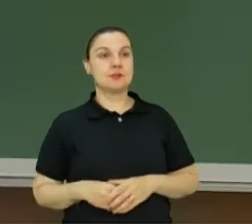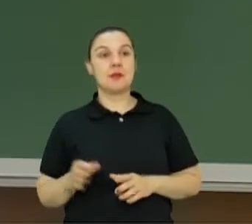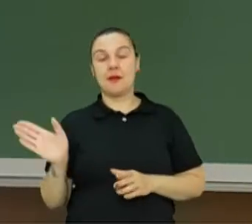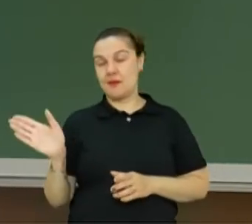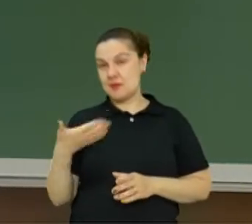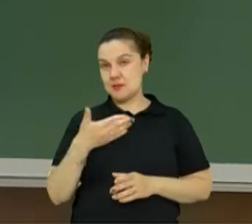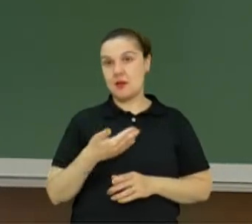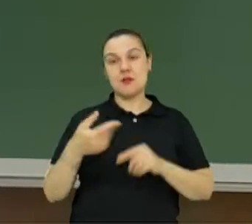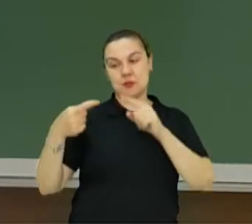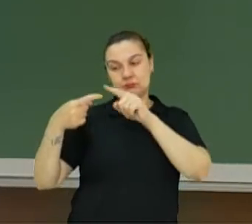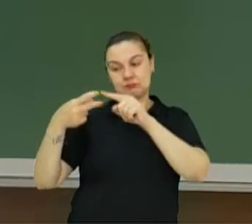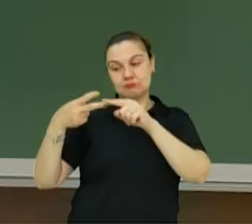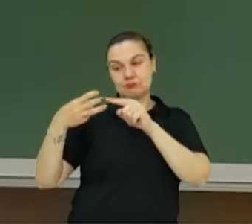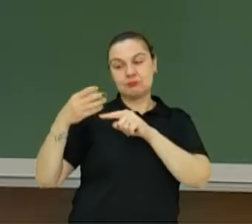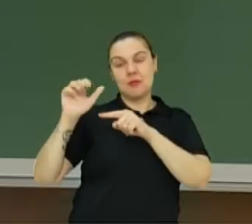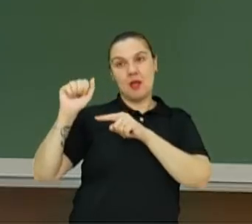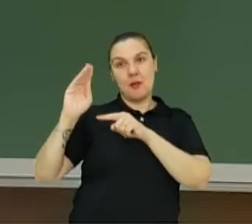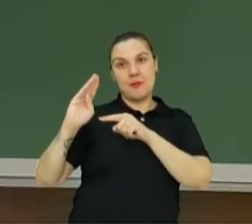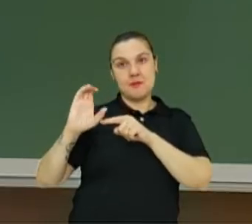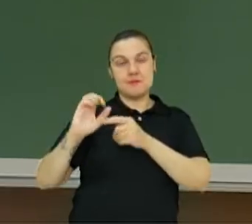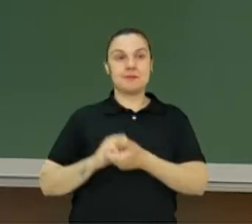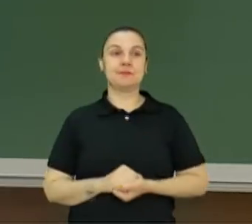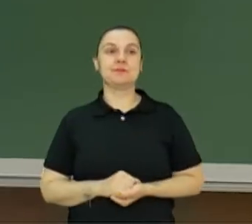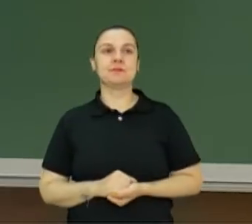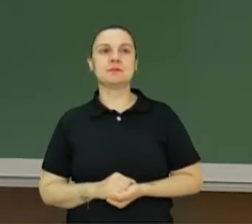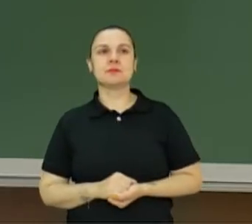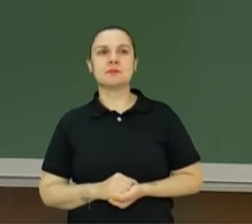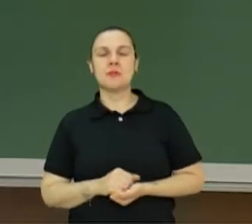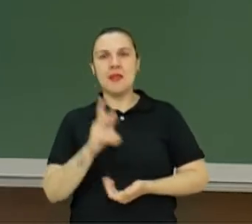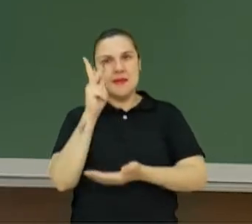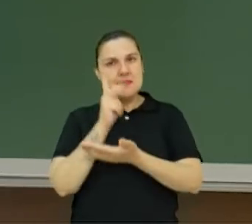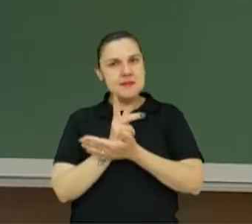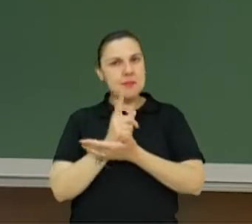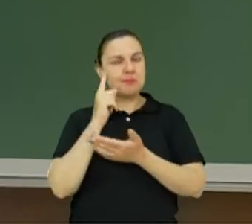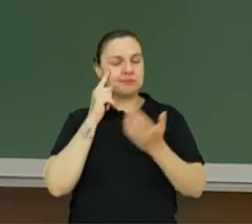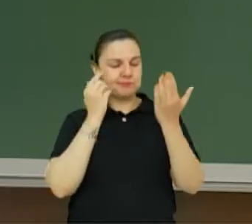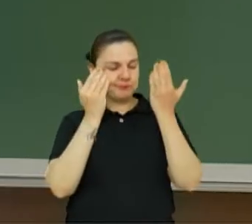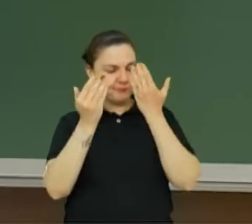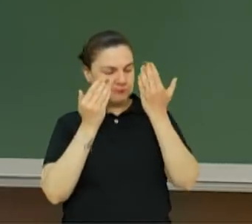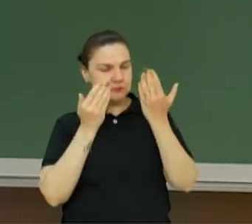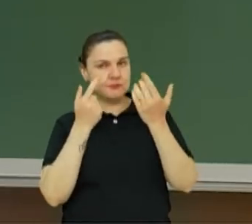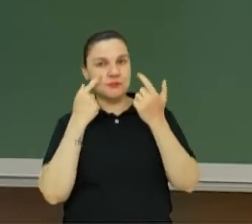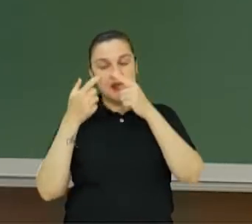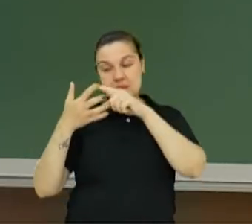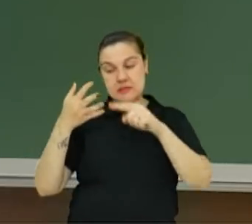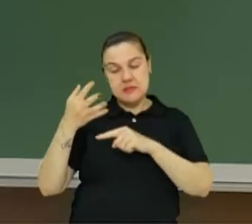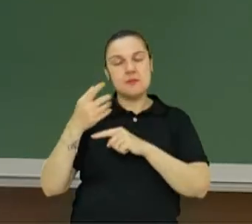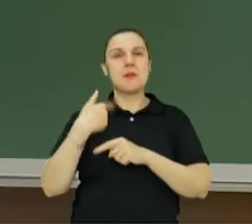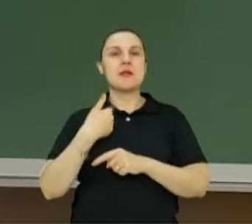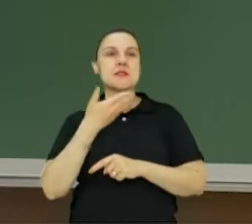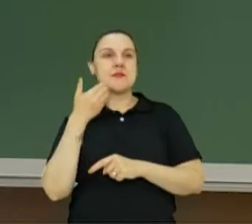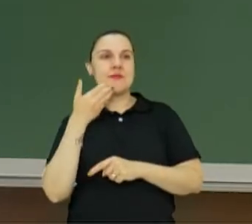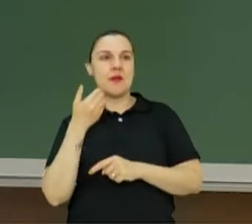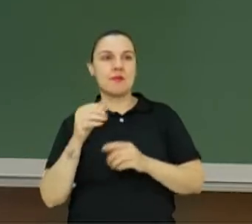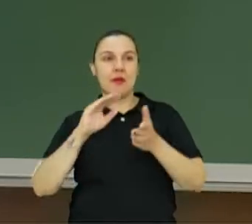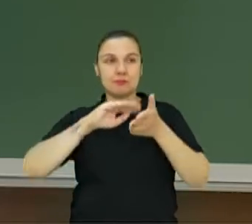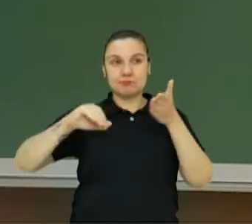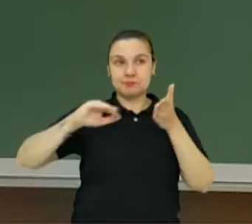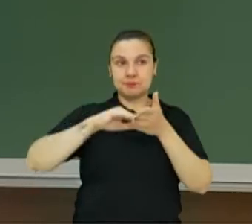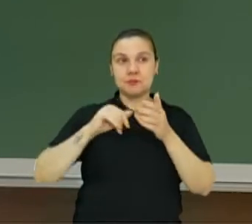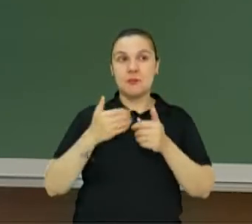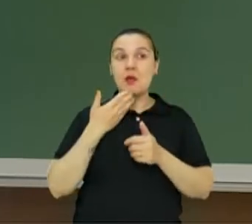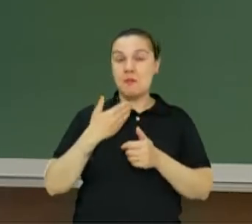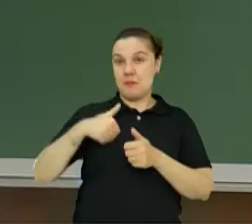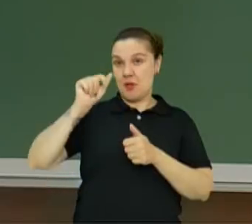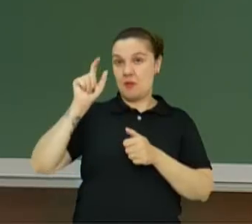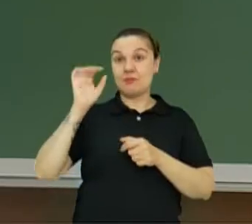aqui, né, com 3 opções apenas para pensar. Sempre tenta fazer isso, tá? Nas questões da alternativa, vai eliminando, que aí